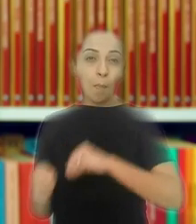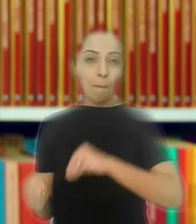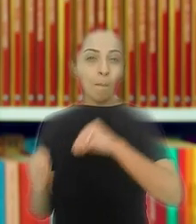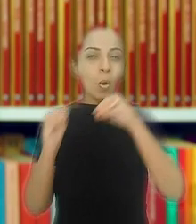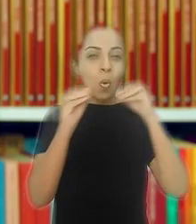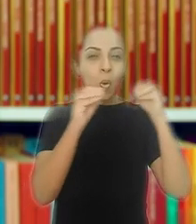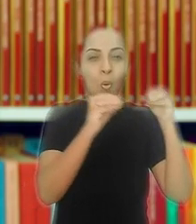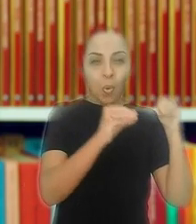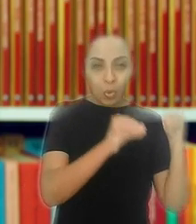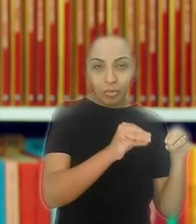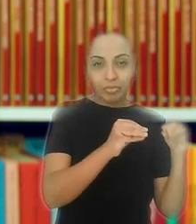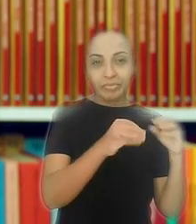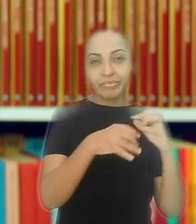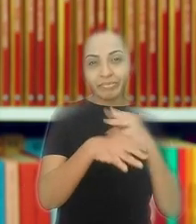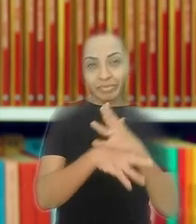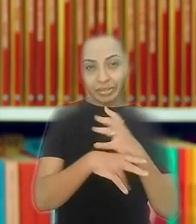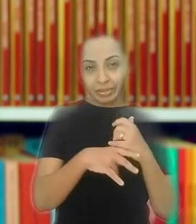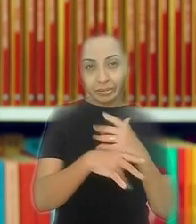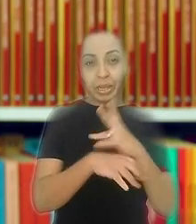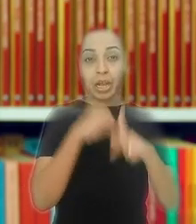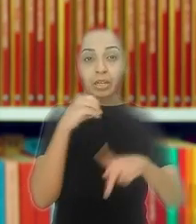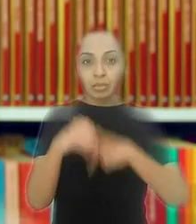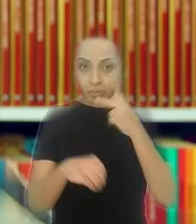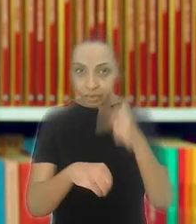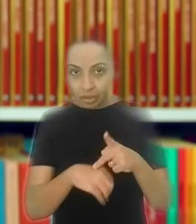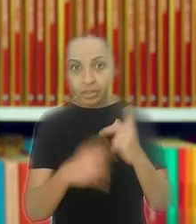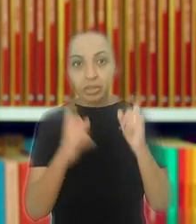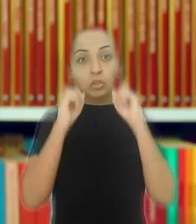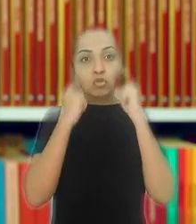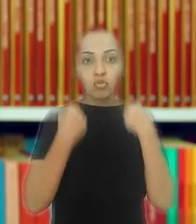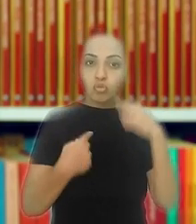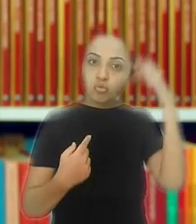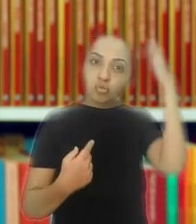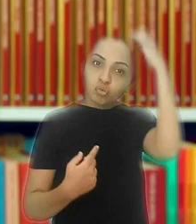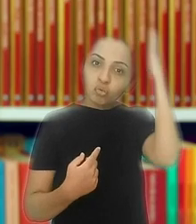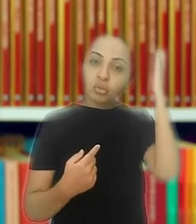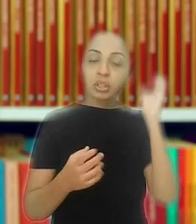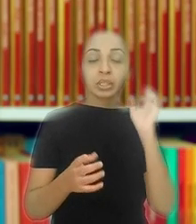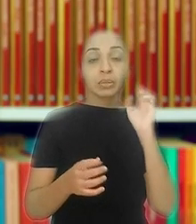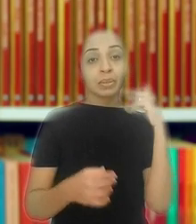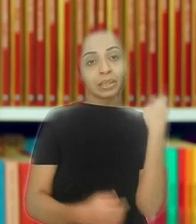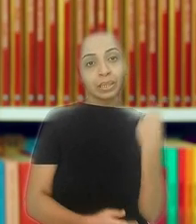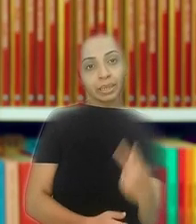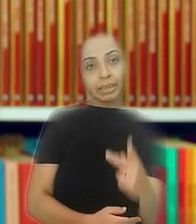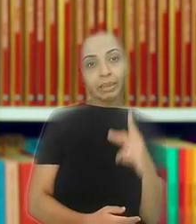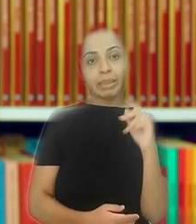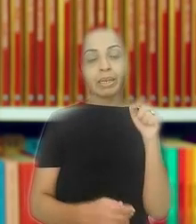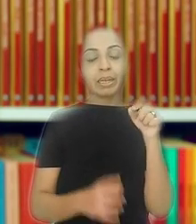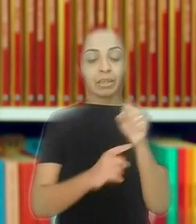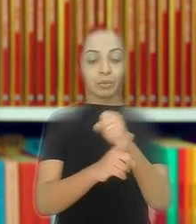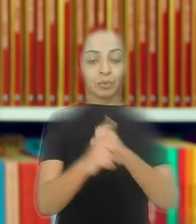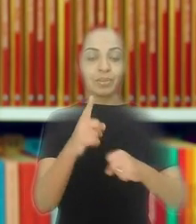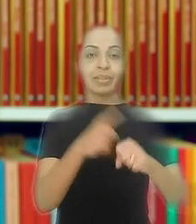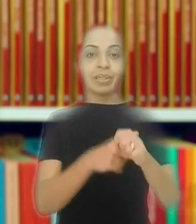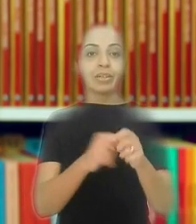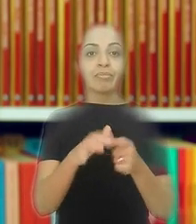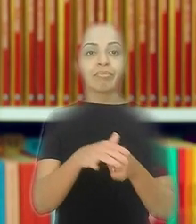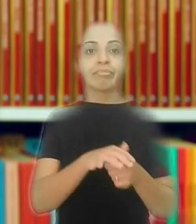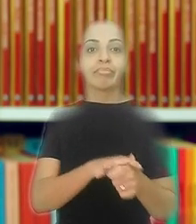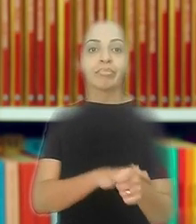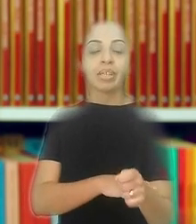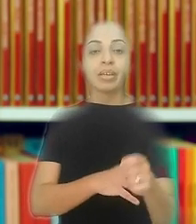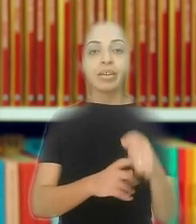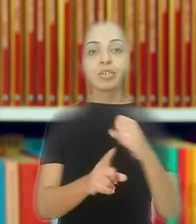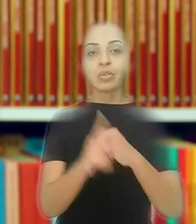a posição dos judeu nesses Estados Unidos que estava explodindo a posição de estrangeiros também na sociedade que